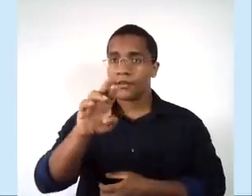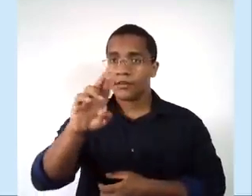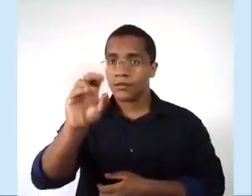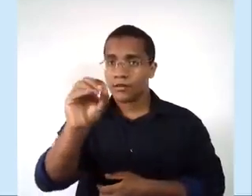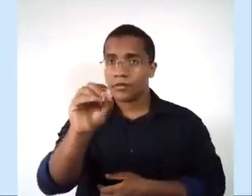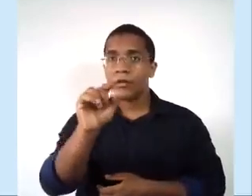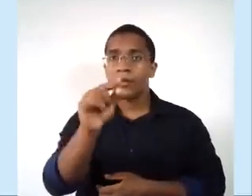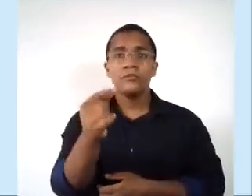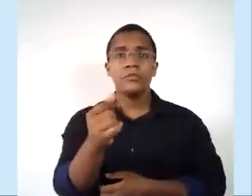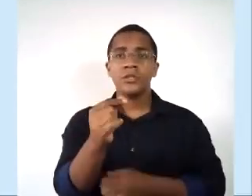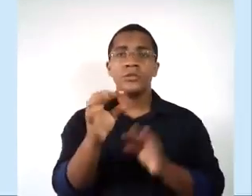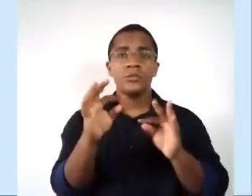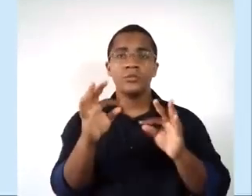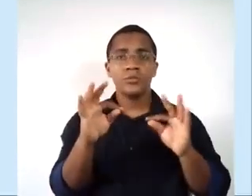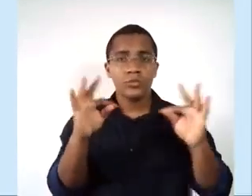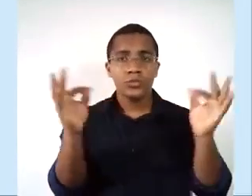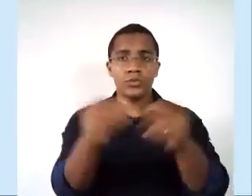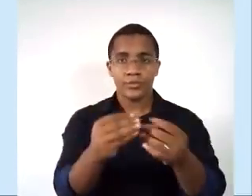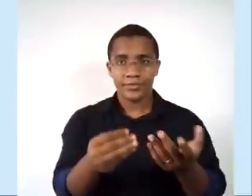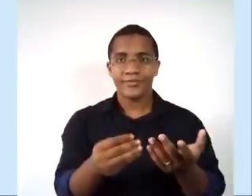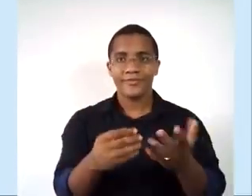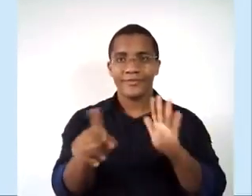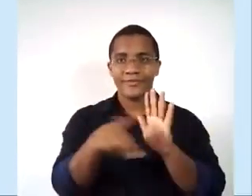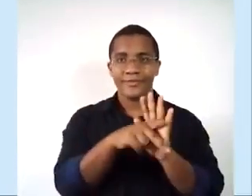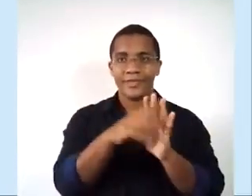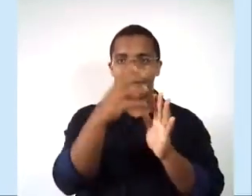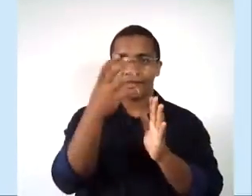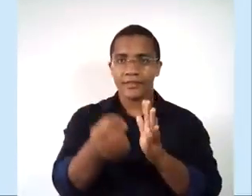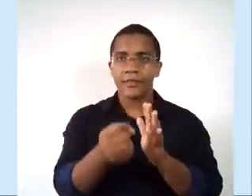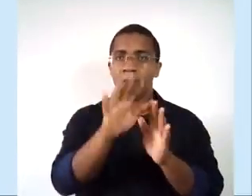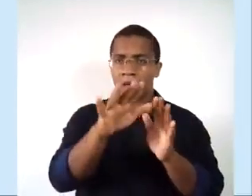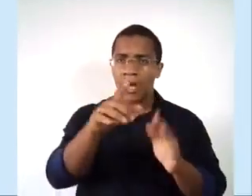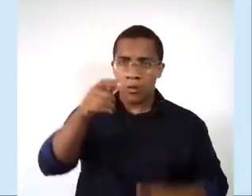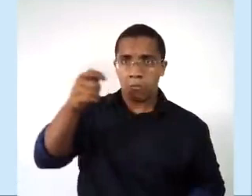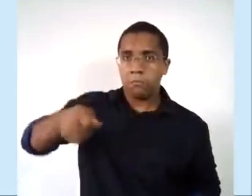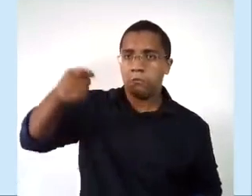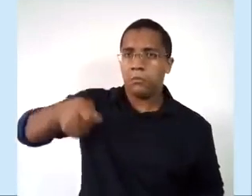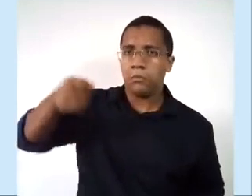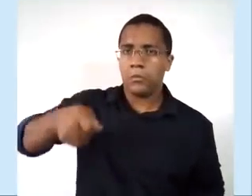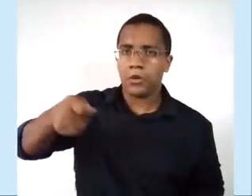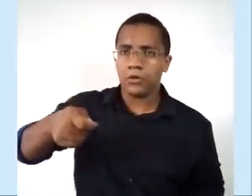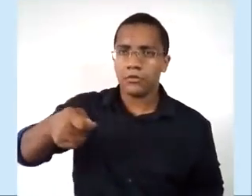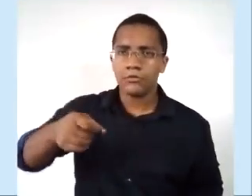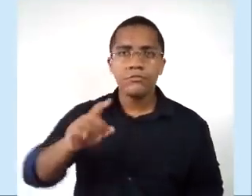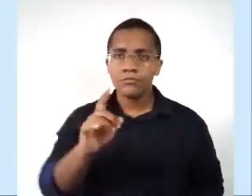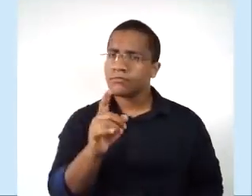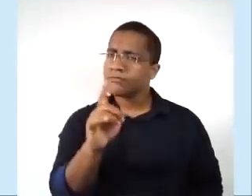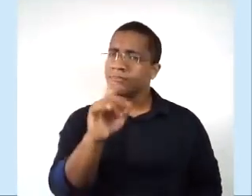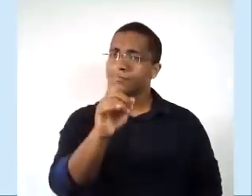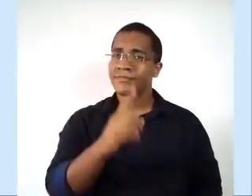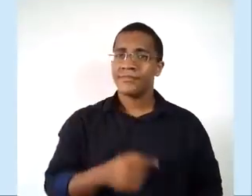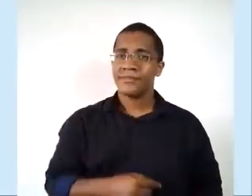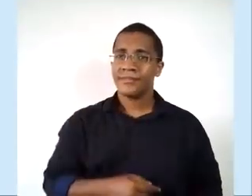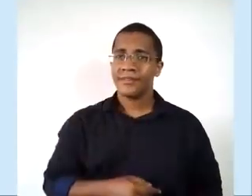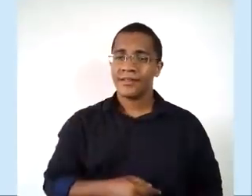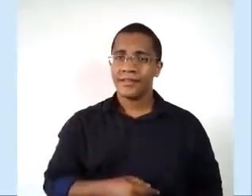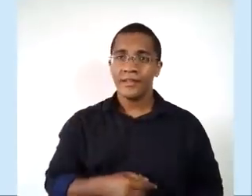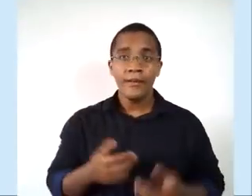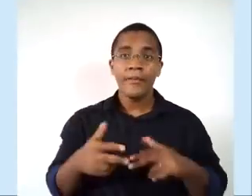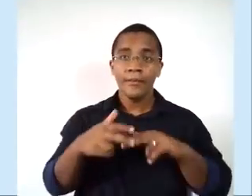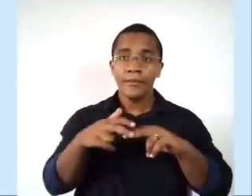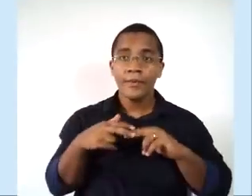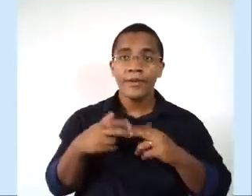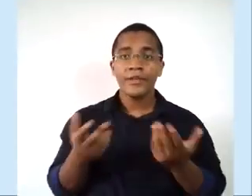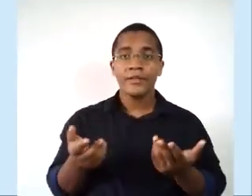uma moeda única para os países do bloco, mas não é obrigatória a inserção dessa moeda para todo mundo, tá? Tanto